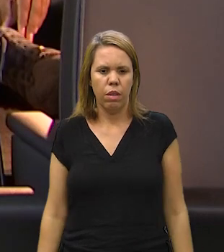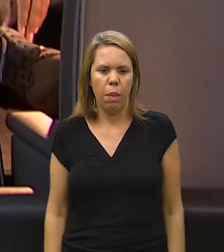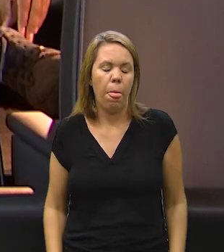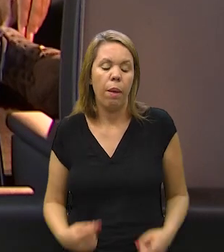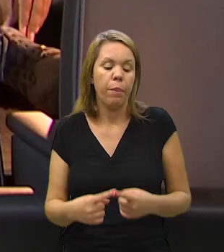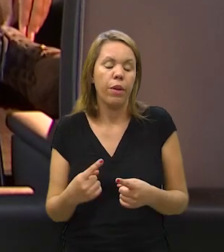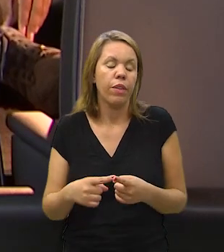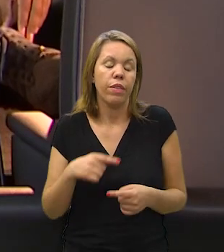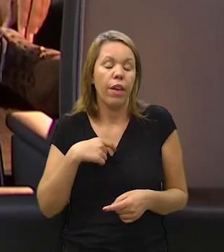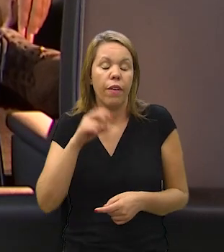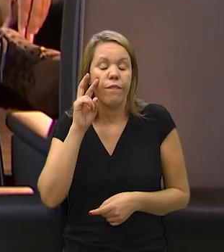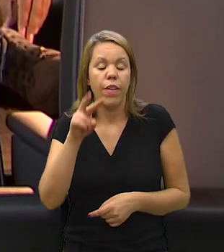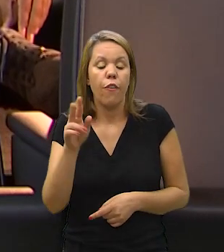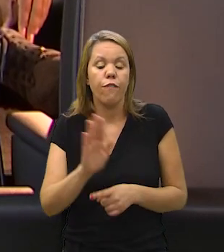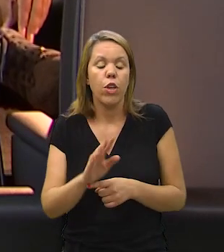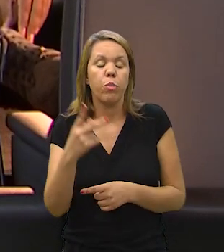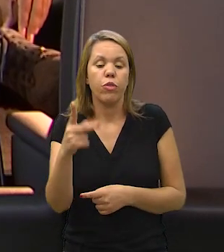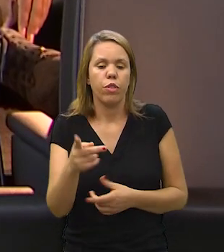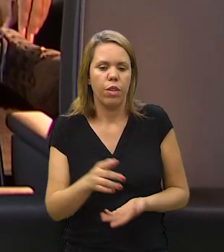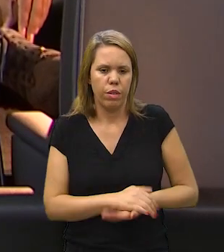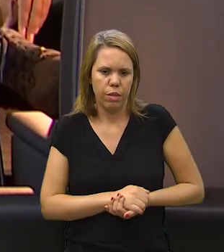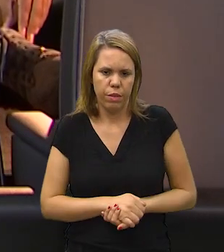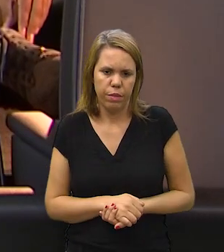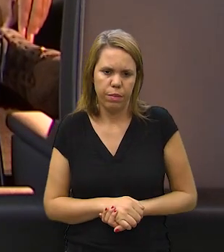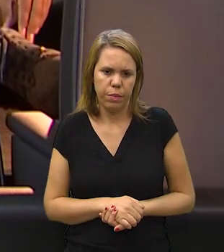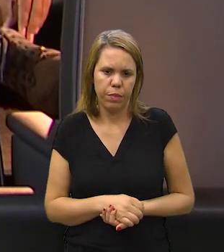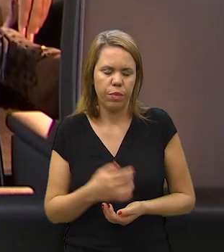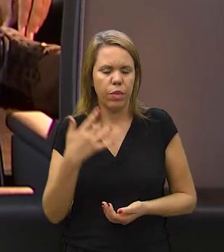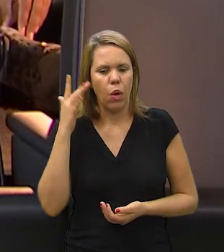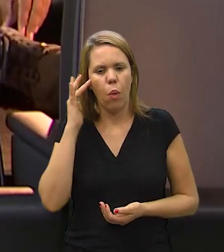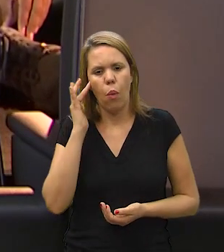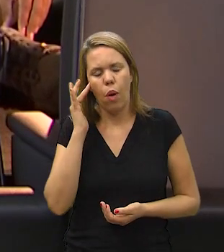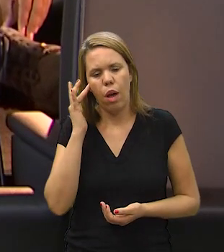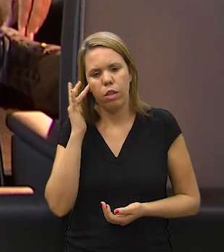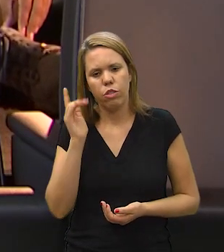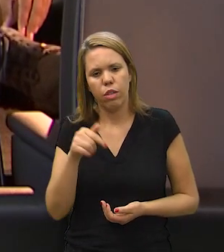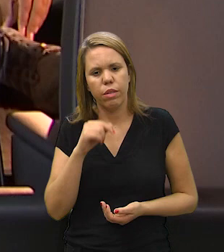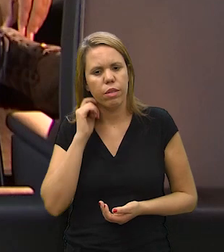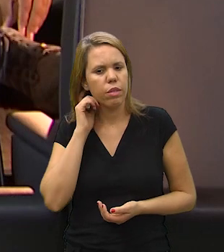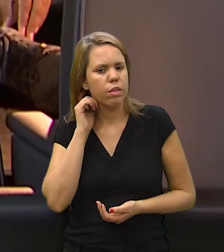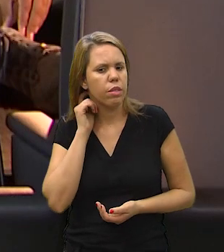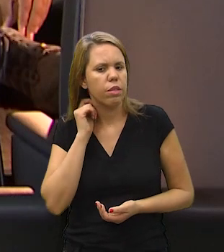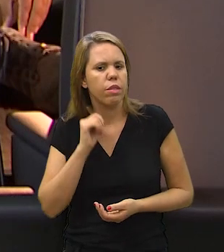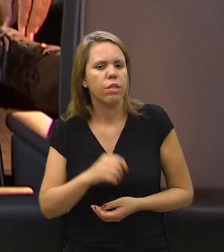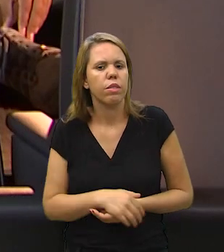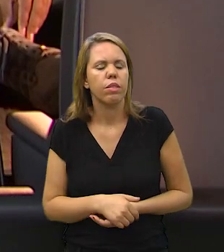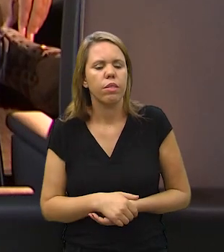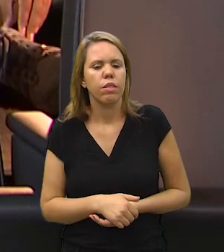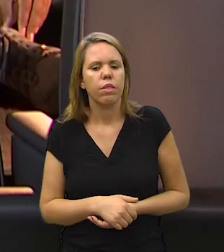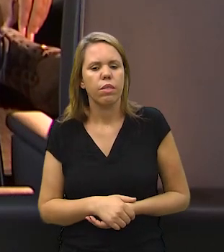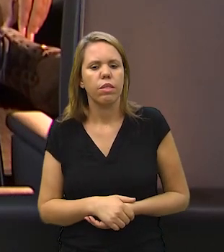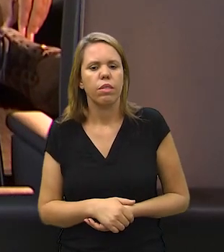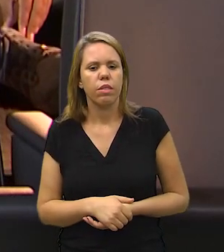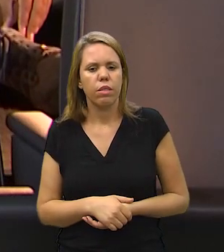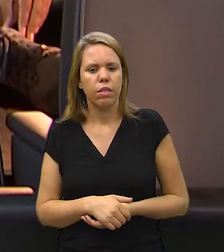Por que eu tenho que assistir o filme de vocês? Porque eu acho que ele é